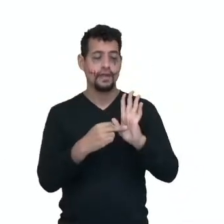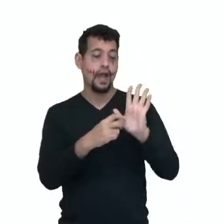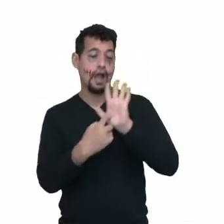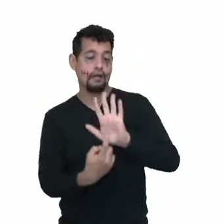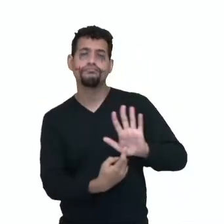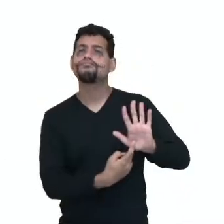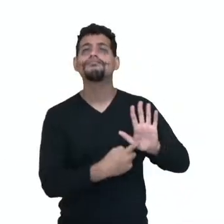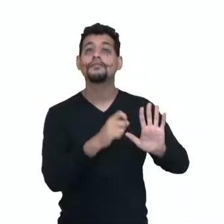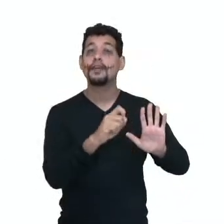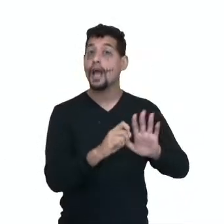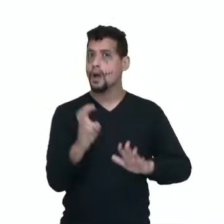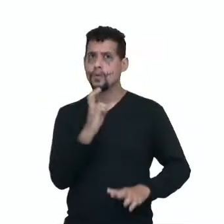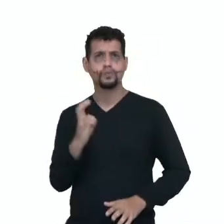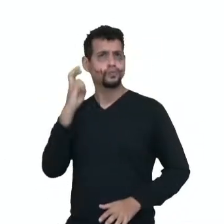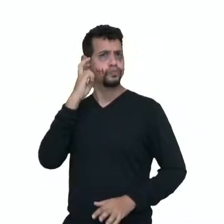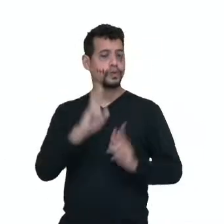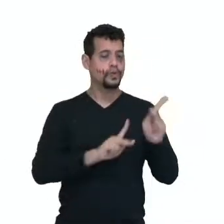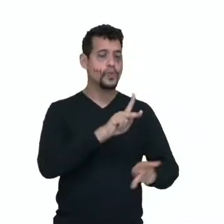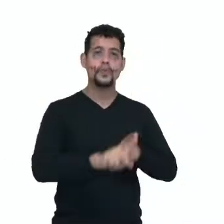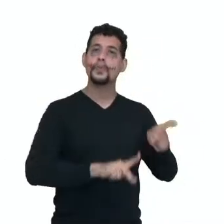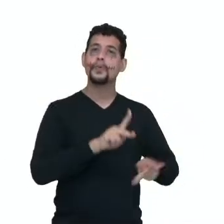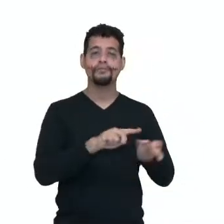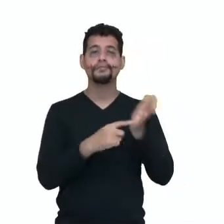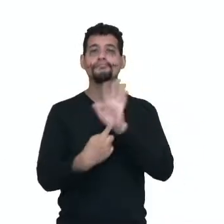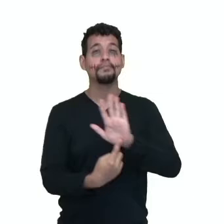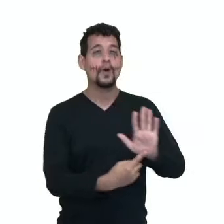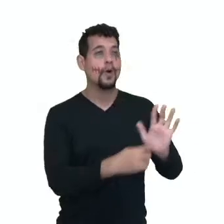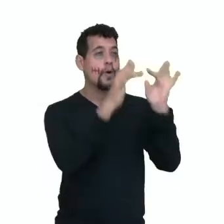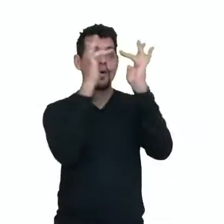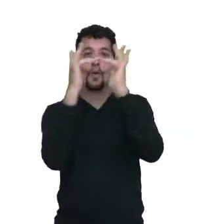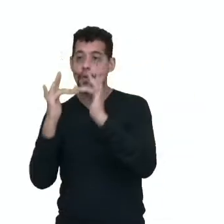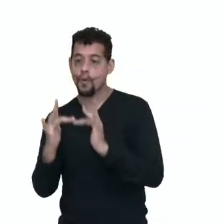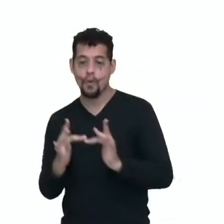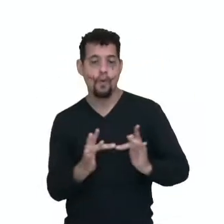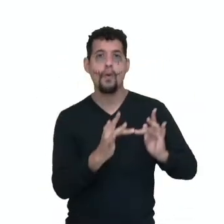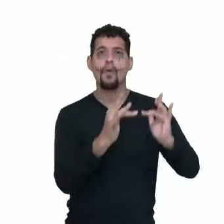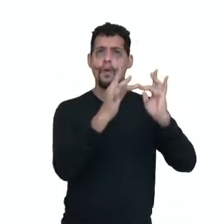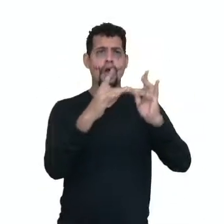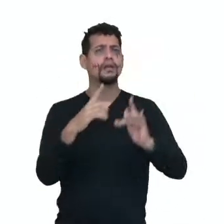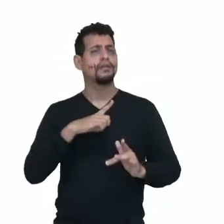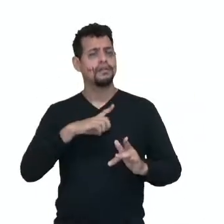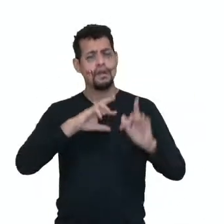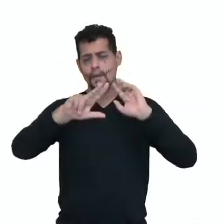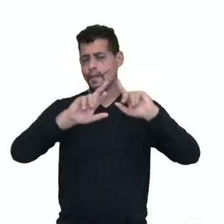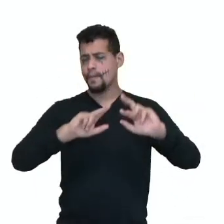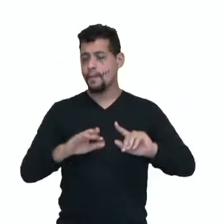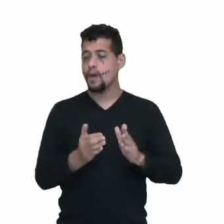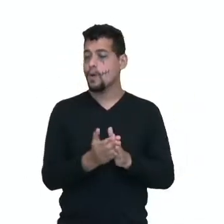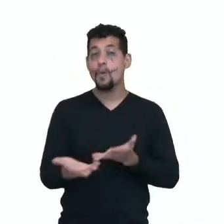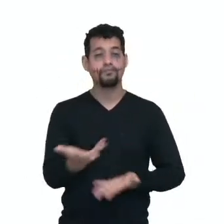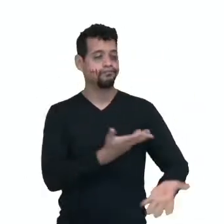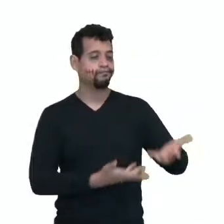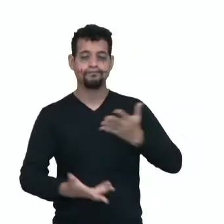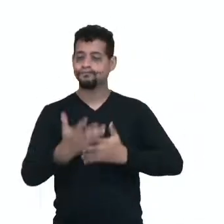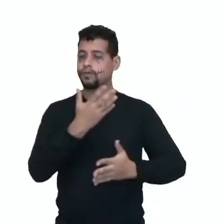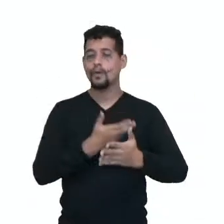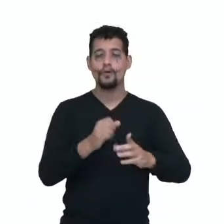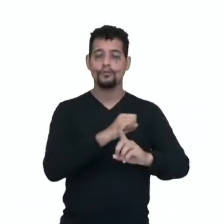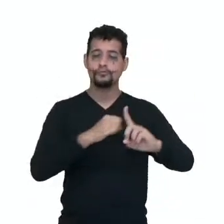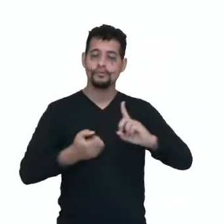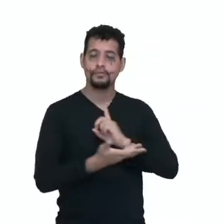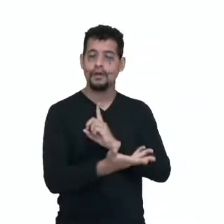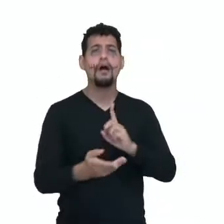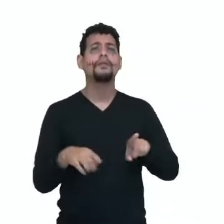un pueblo, demuestran las relaciones que establecemos con las divindades, con el medio social, con los valores